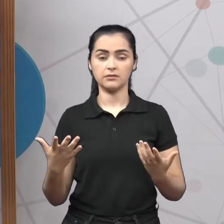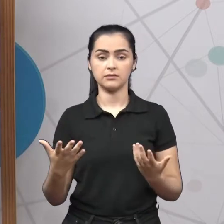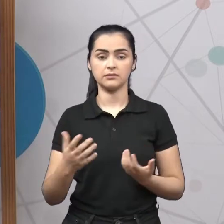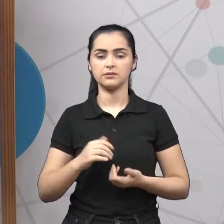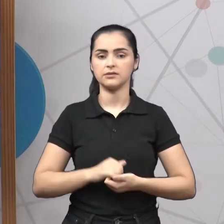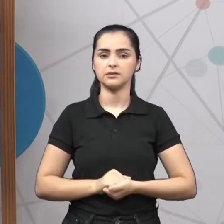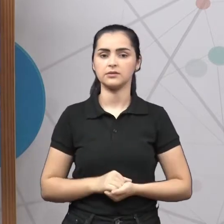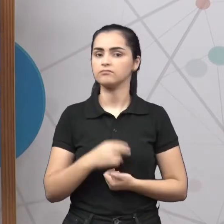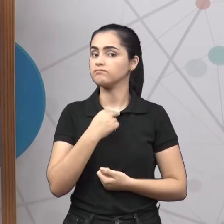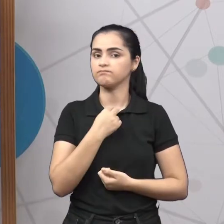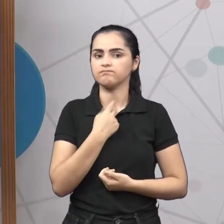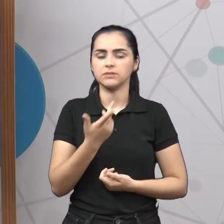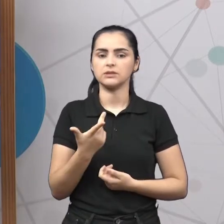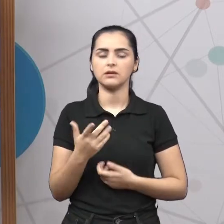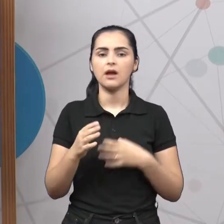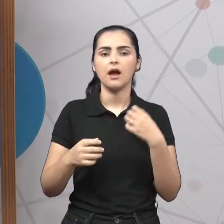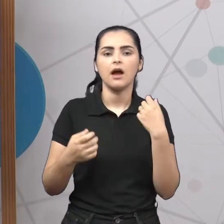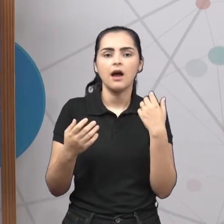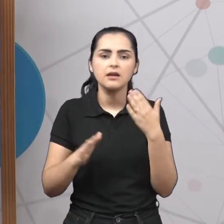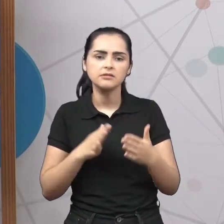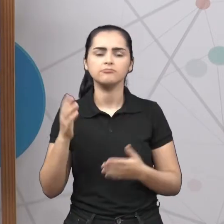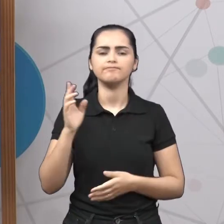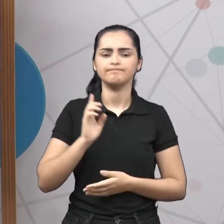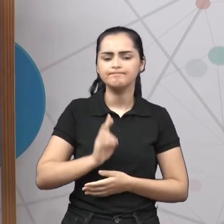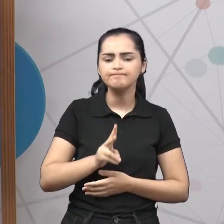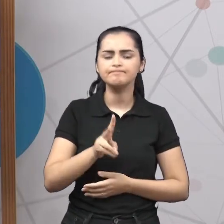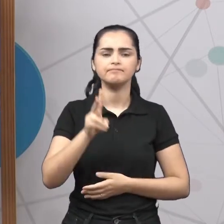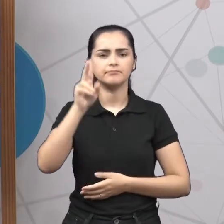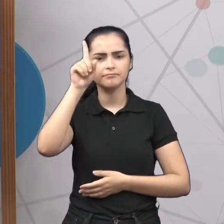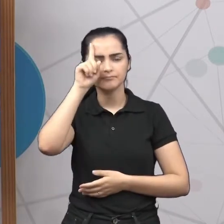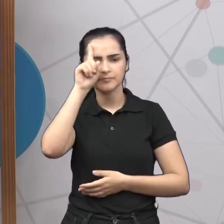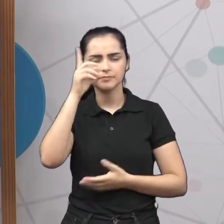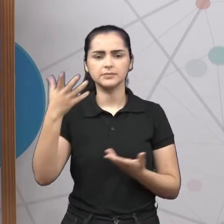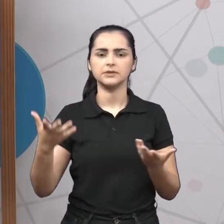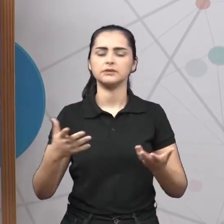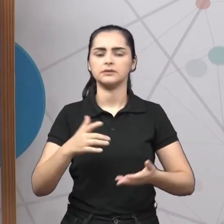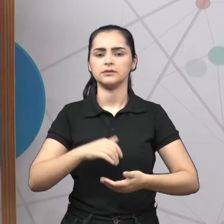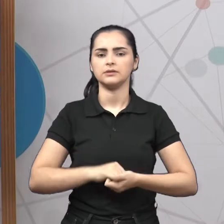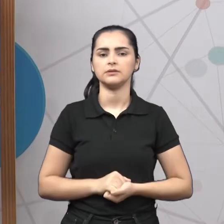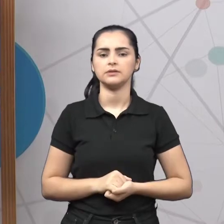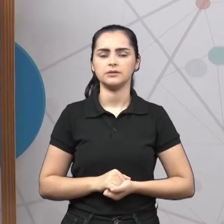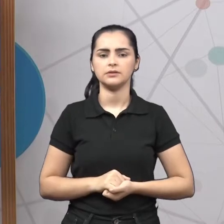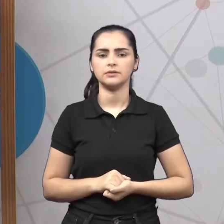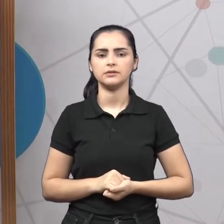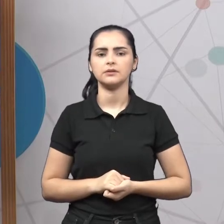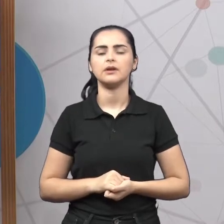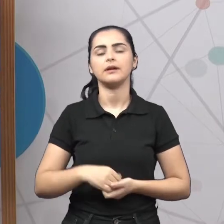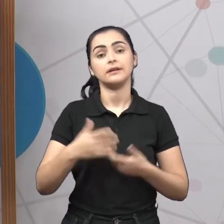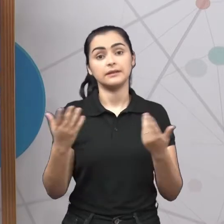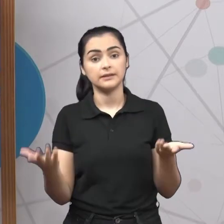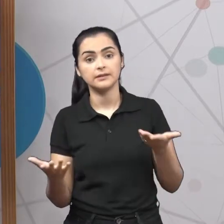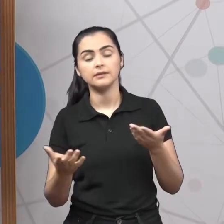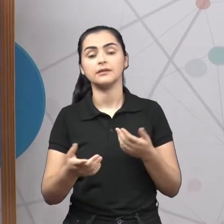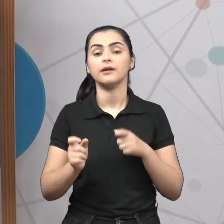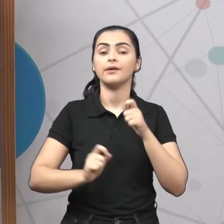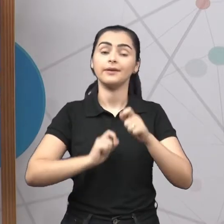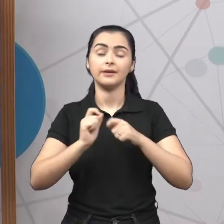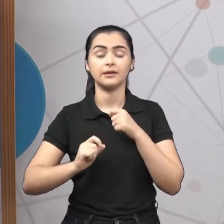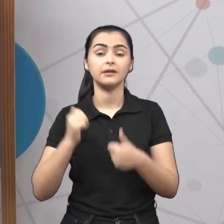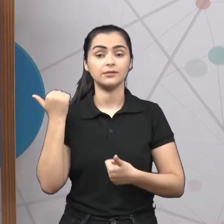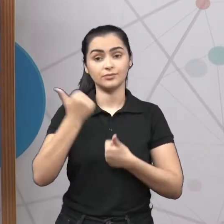ele não pode ficar muitas vezes direto, todo tempo. E automaticamente vem